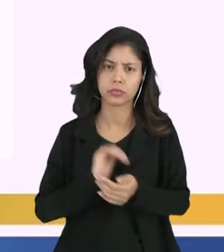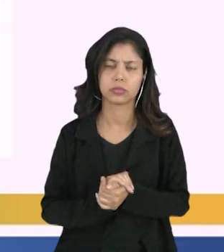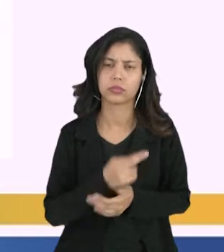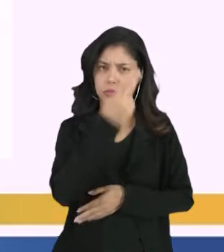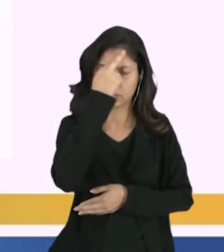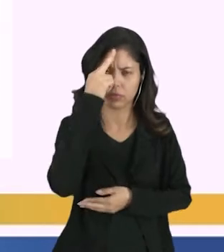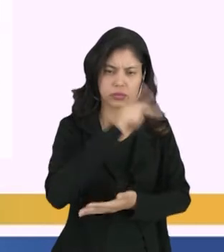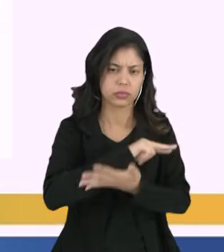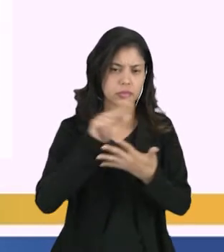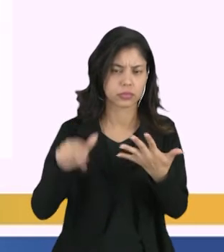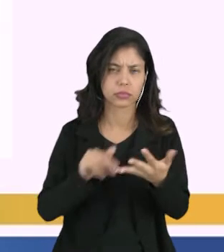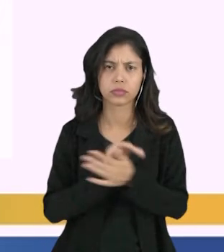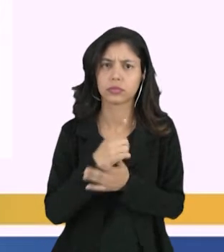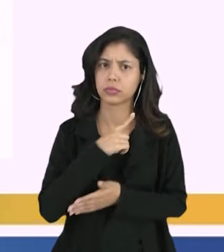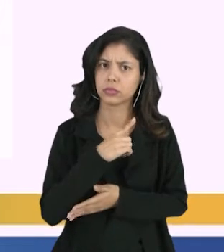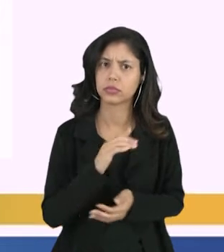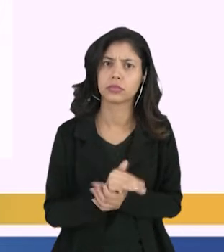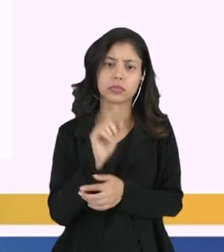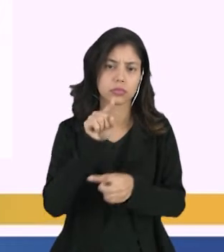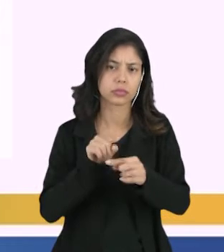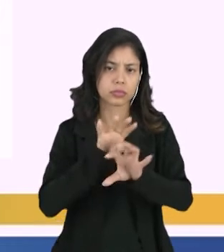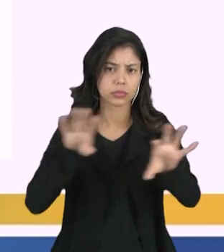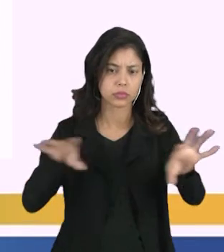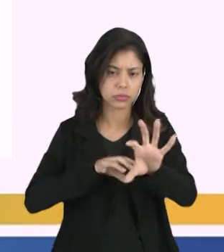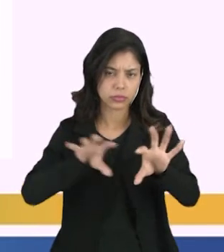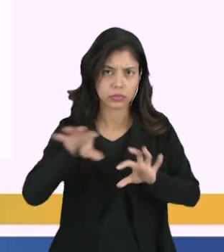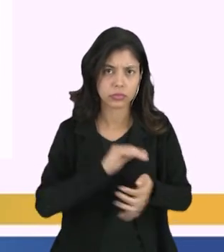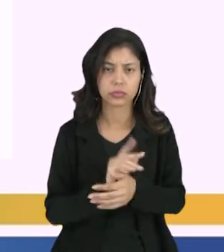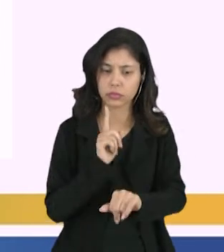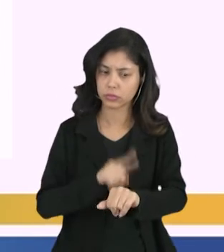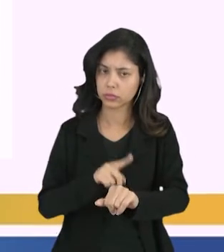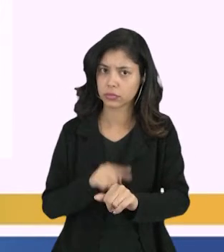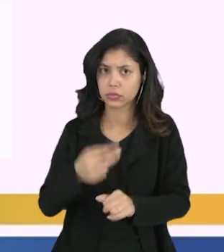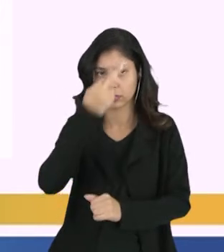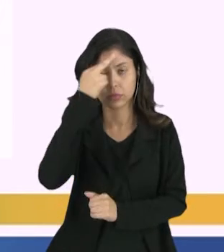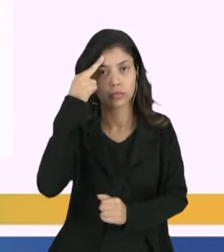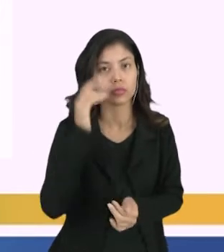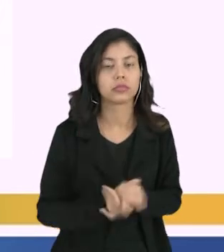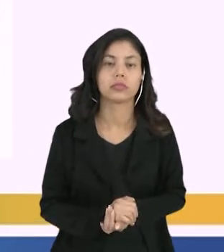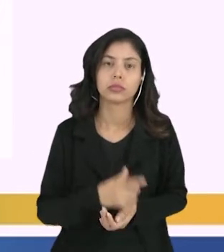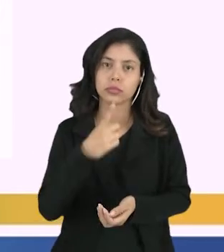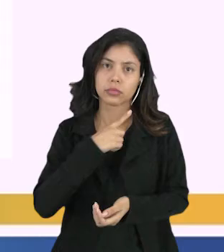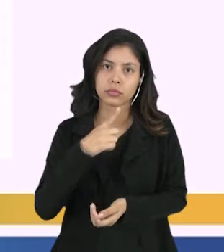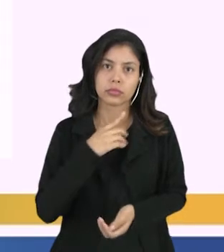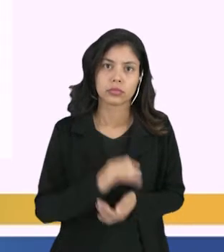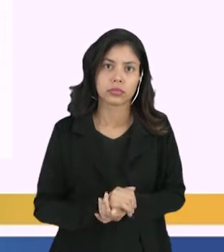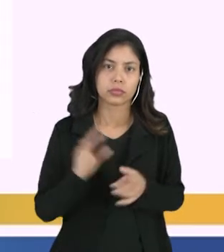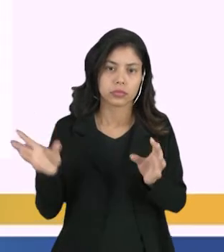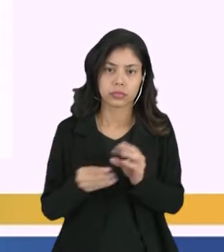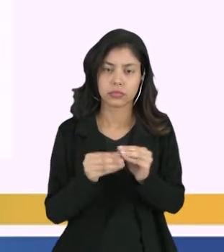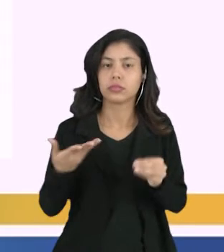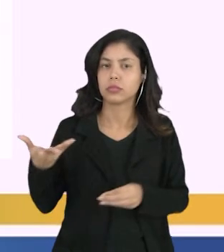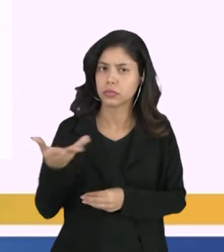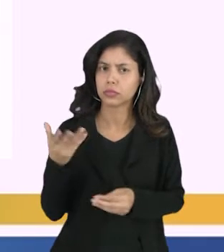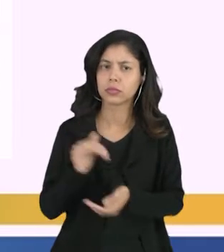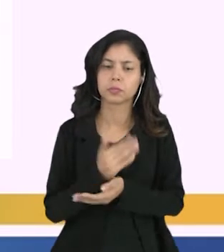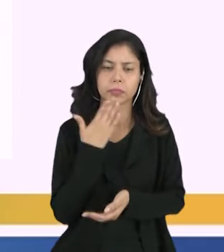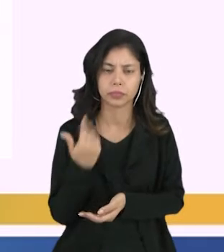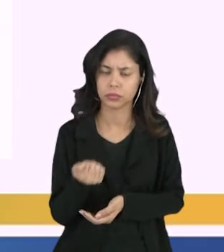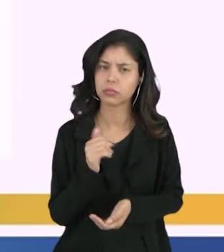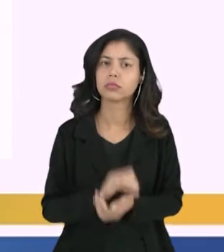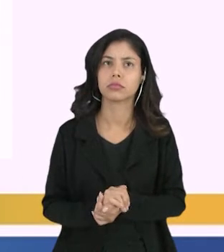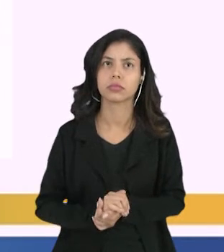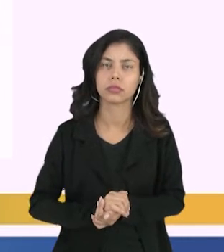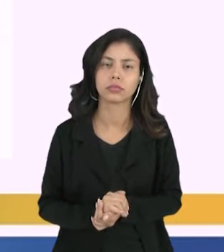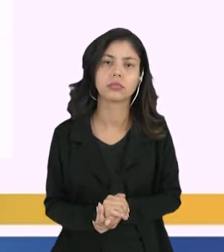momentos históricos, né? A gente tem aquela divisão dos tempos históricos, né? Que os historiadores estabeleceram para ficar mais didática.